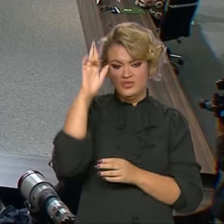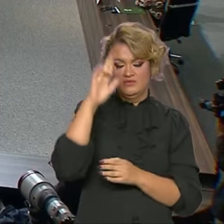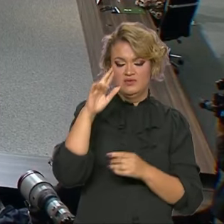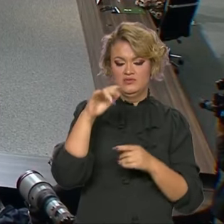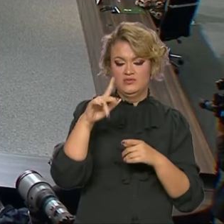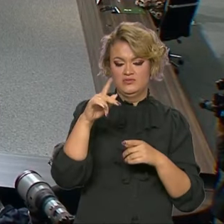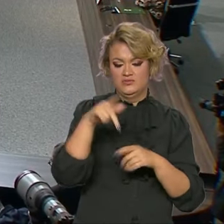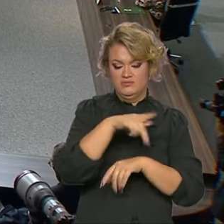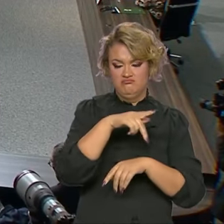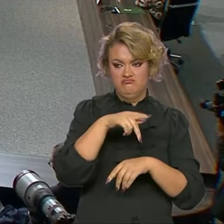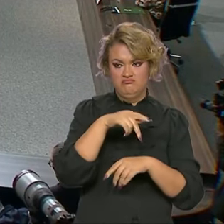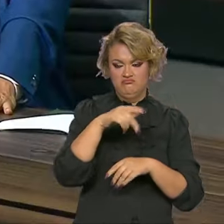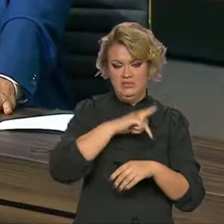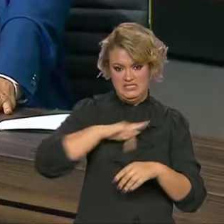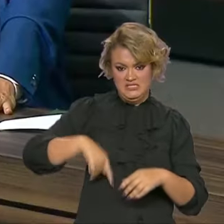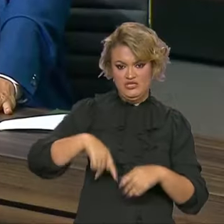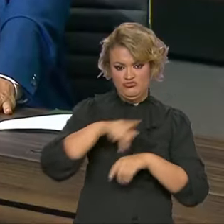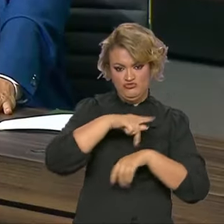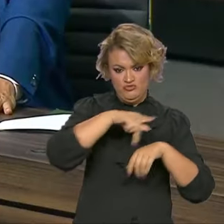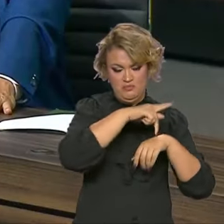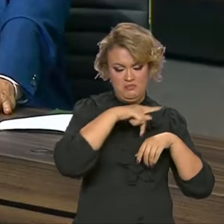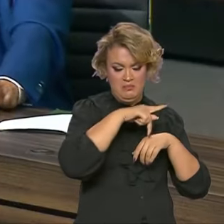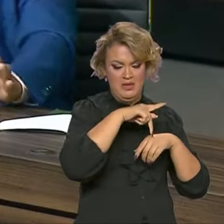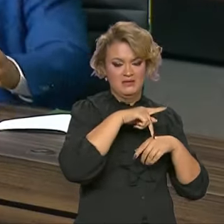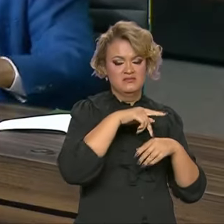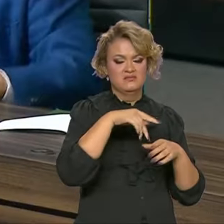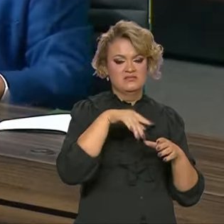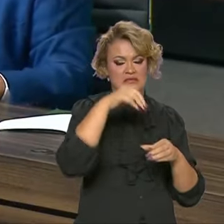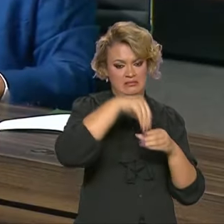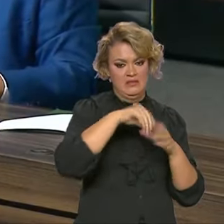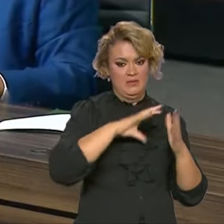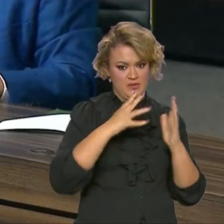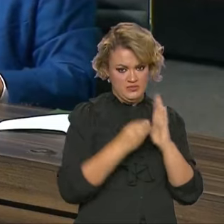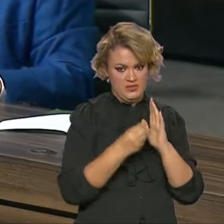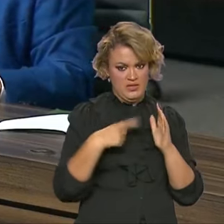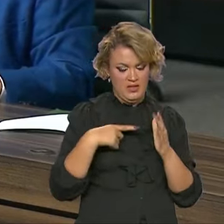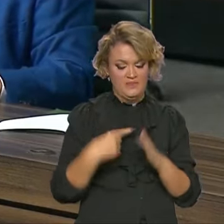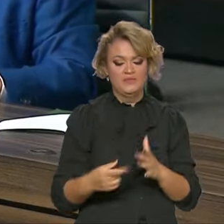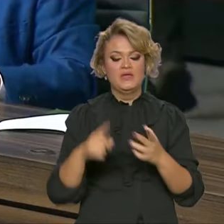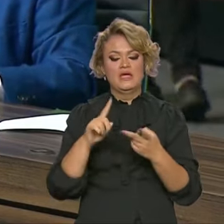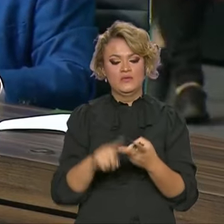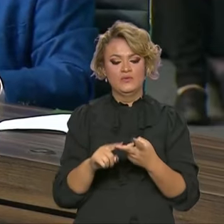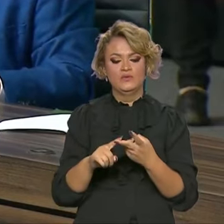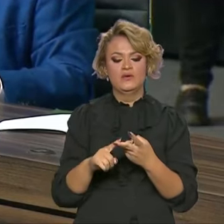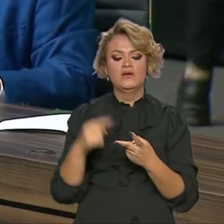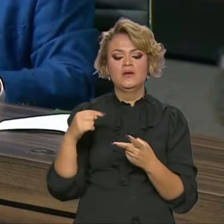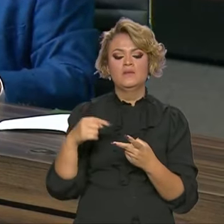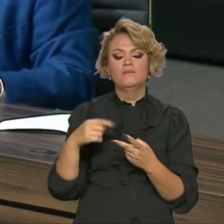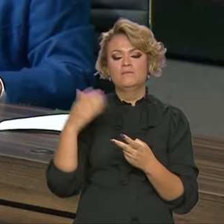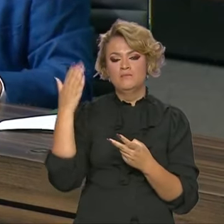dos Países Amazônicos e outro que demonstra a necessidade da nossa